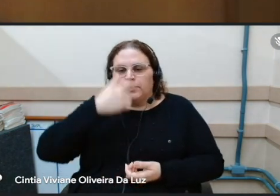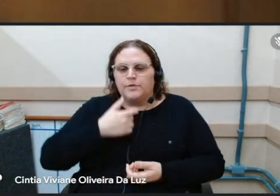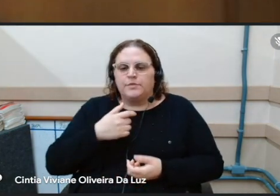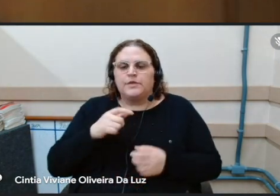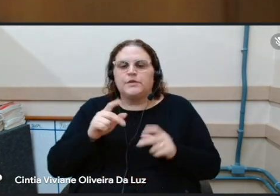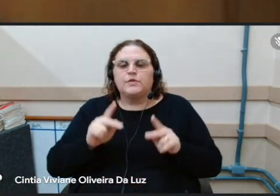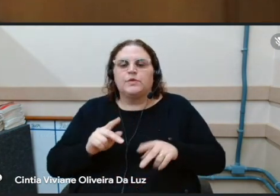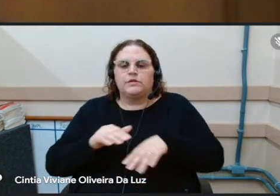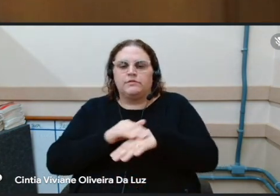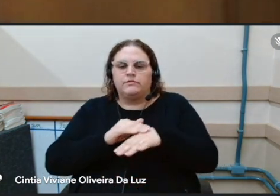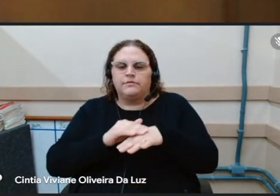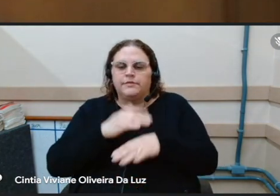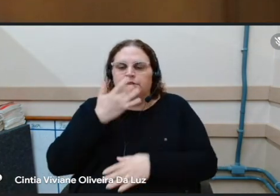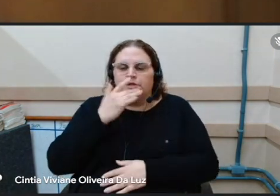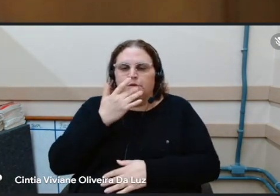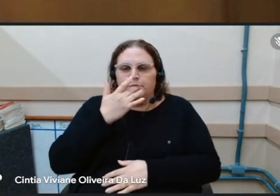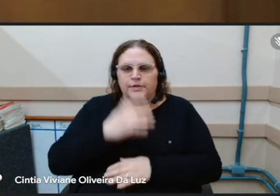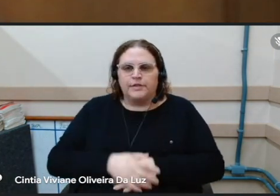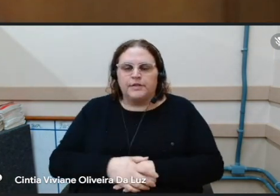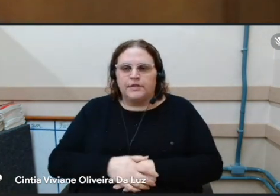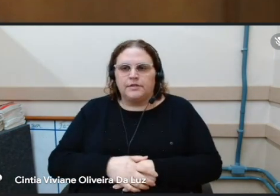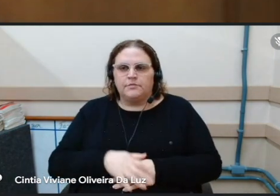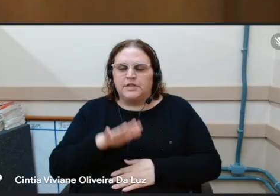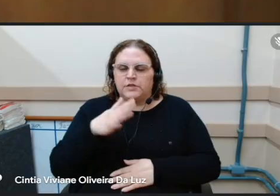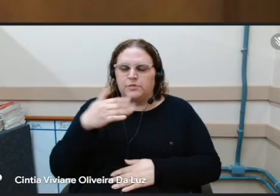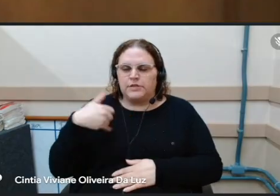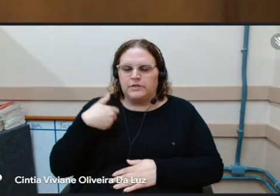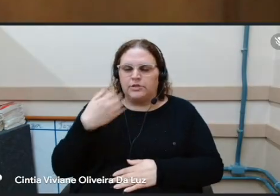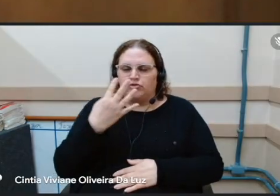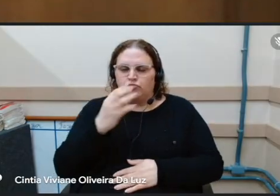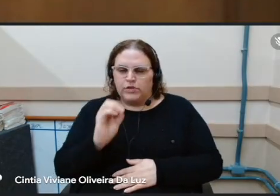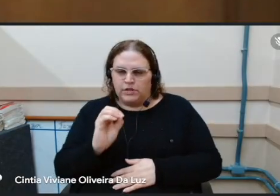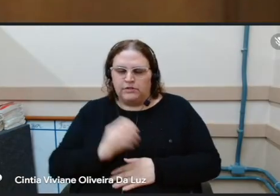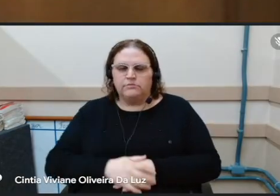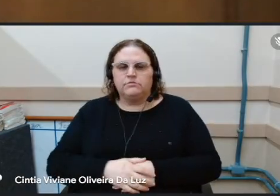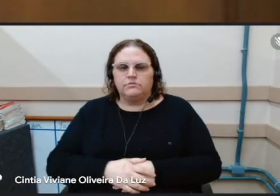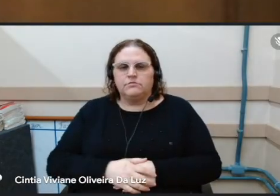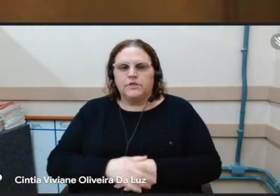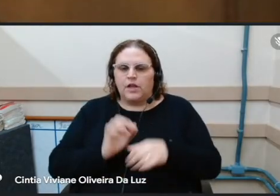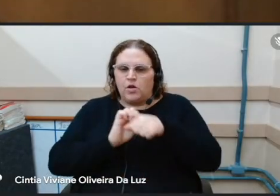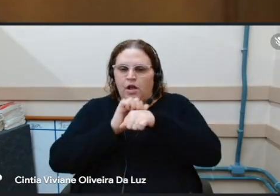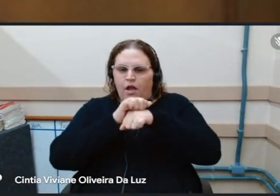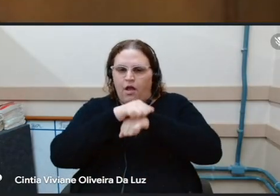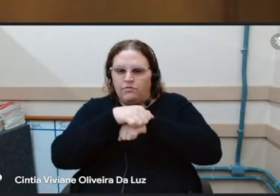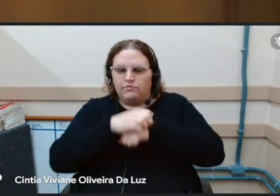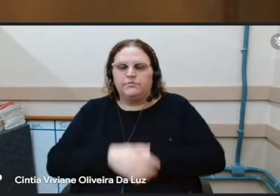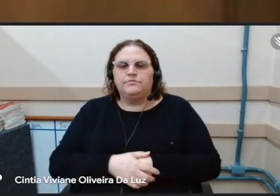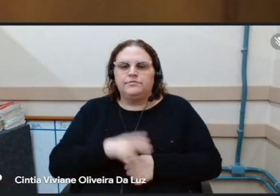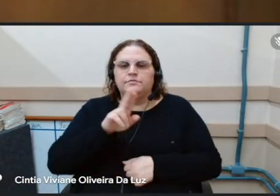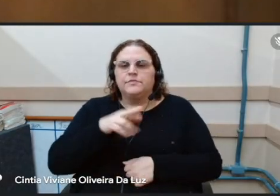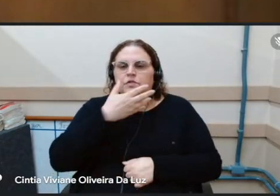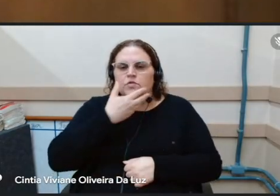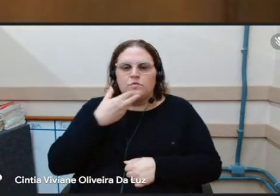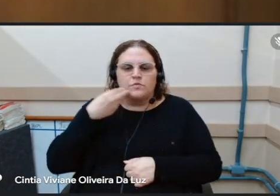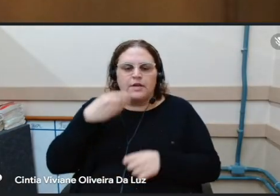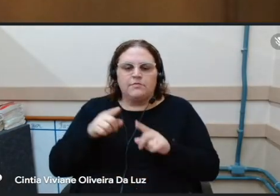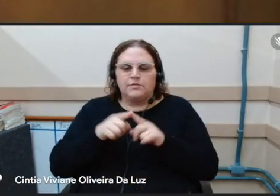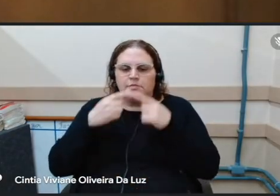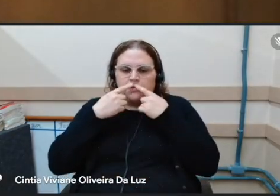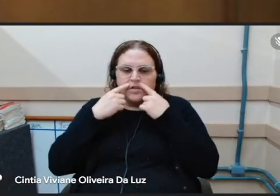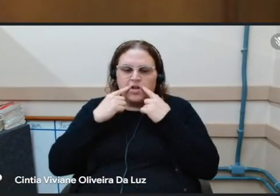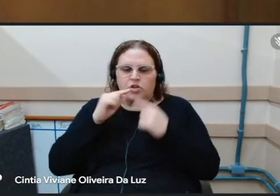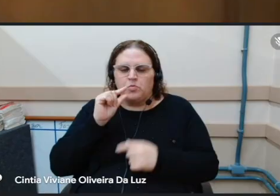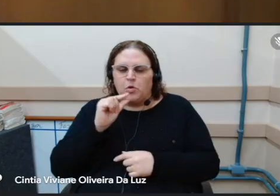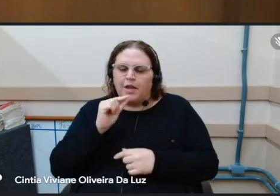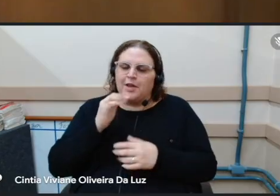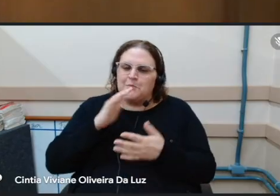pele de cor branca na faixa dos 40 anos sou calvo uso Barbie bigode um pouco grisalhos